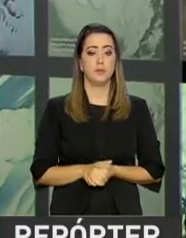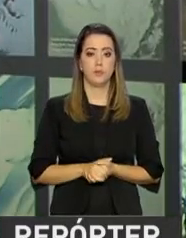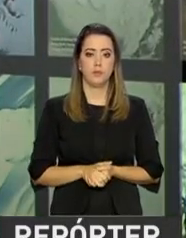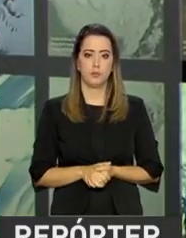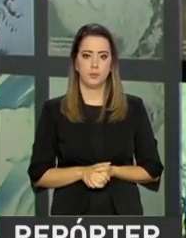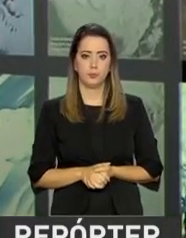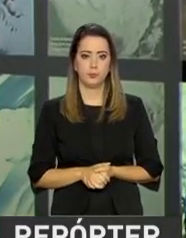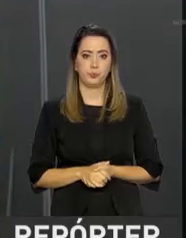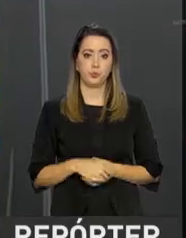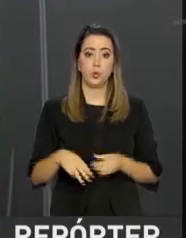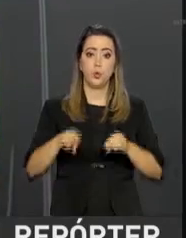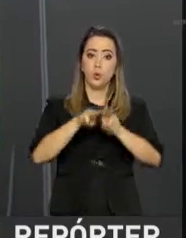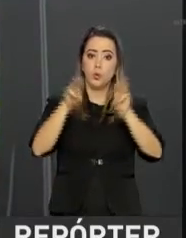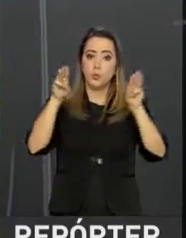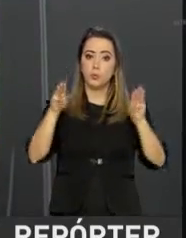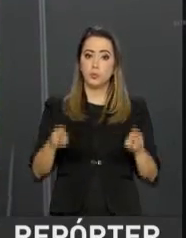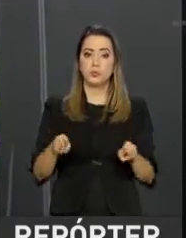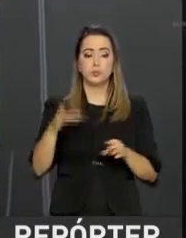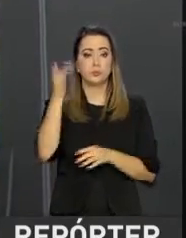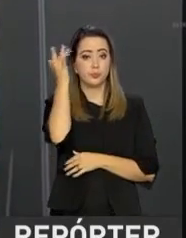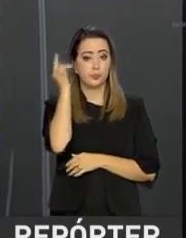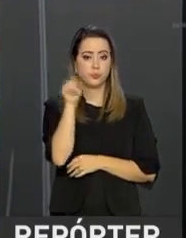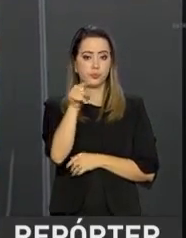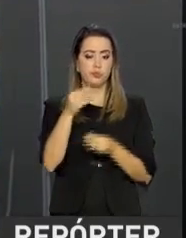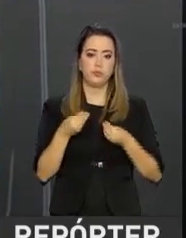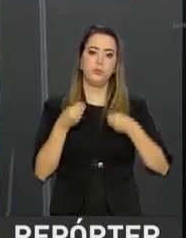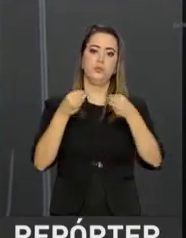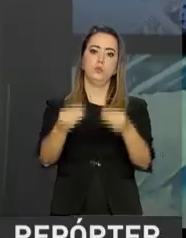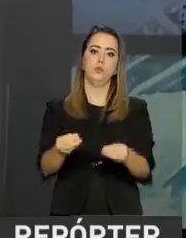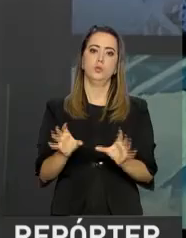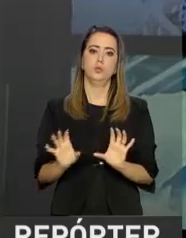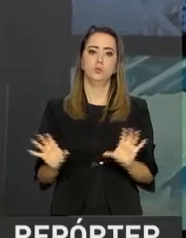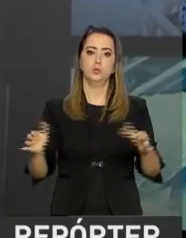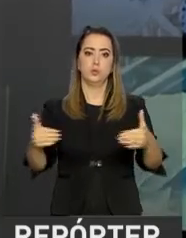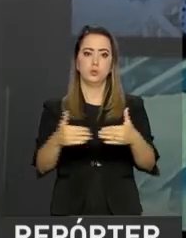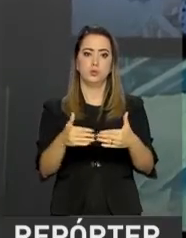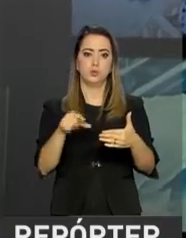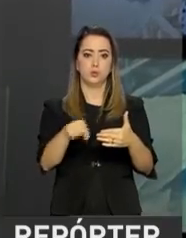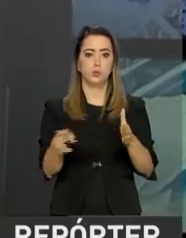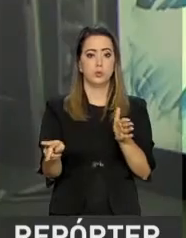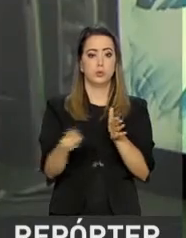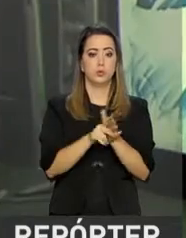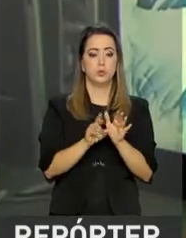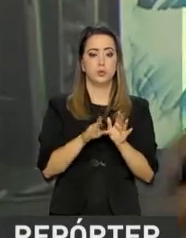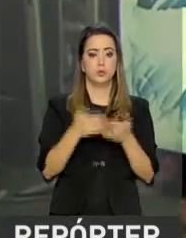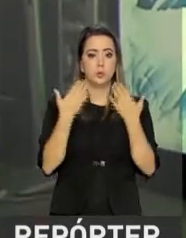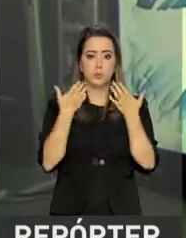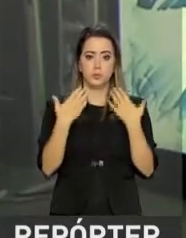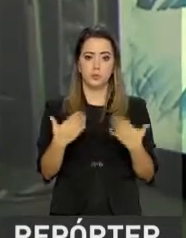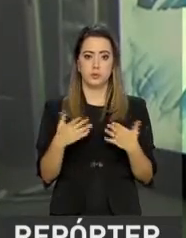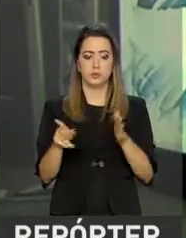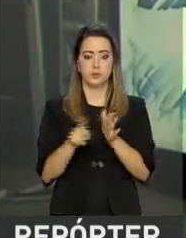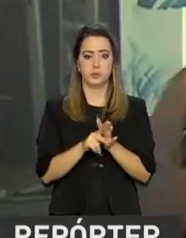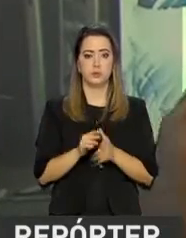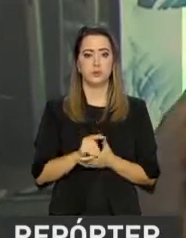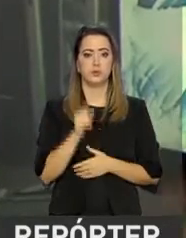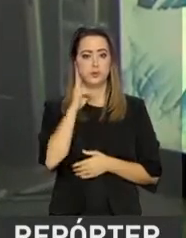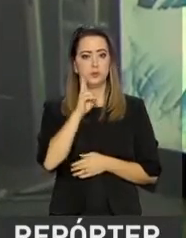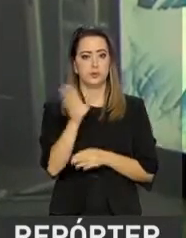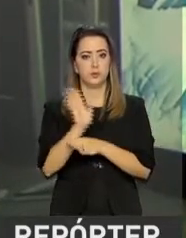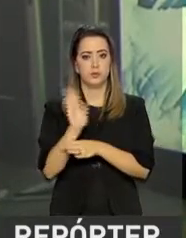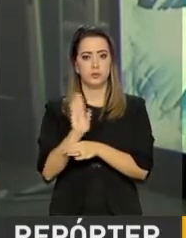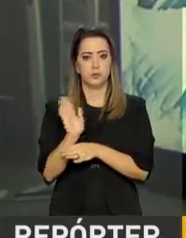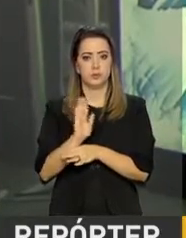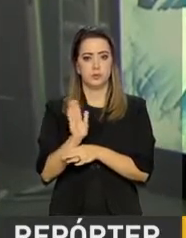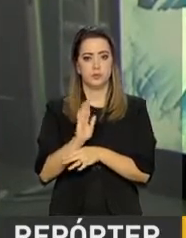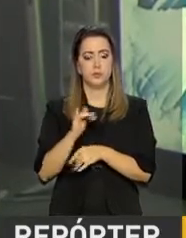fica no rio de janeiro trouxe para vê-lo cidadã parte da exposição permanente da instituição as pessoas vão assistir um vídeo a partir de uma realidade